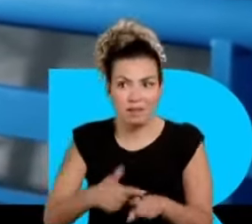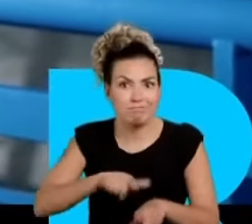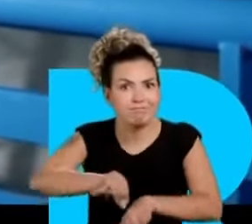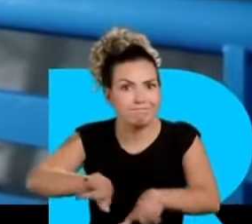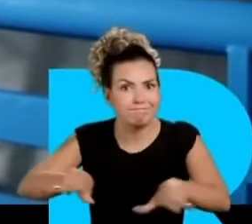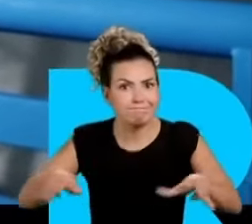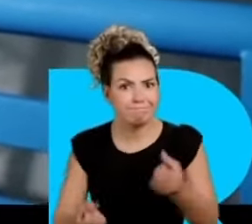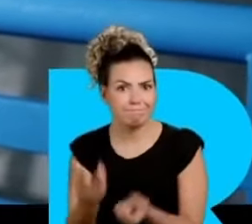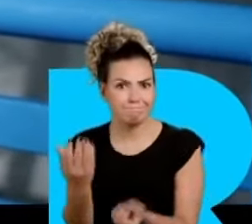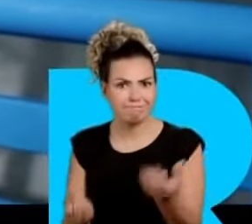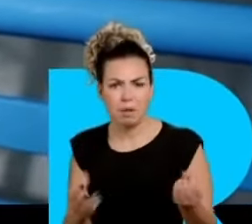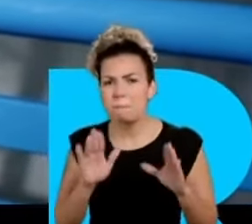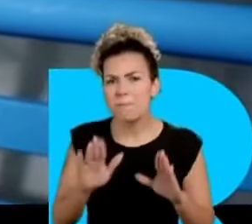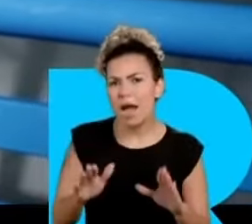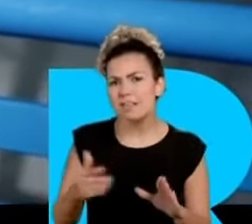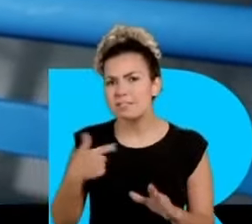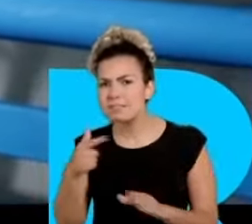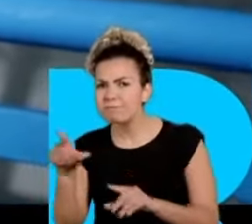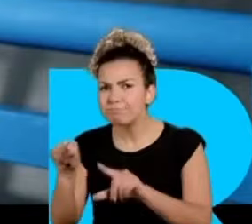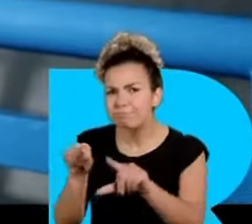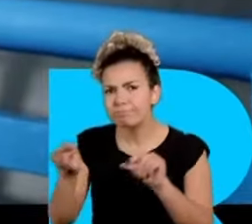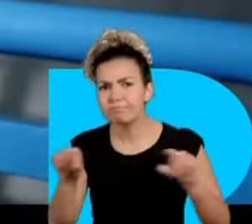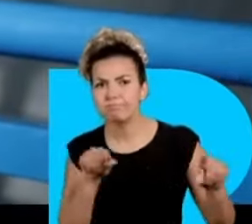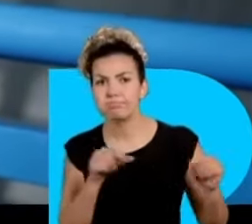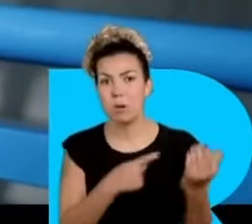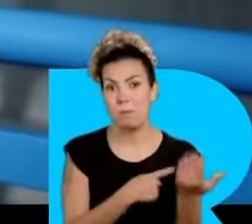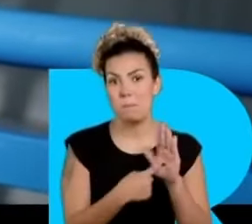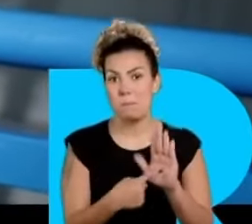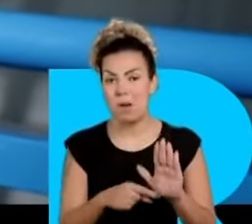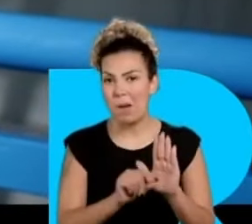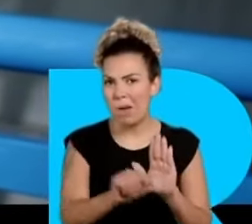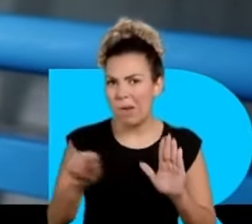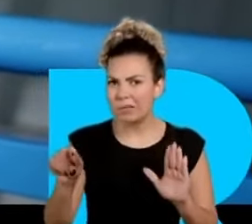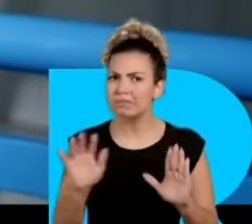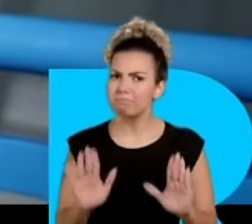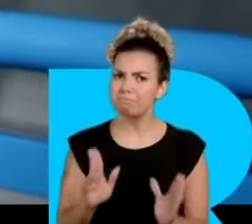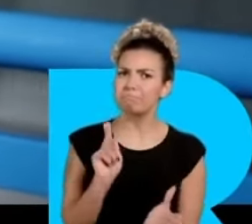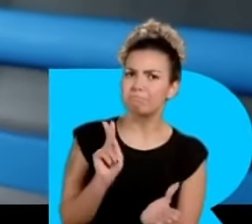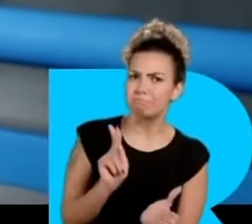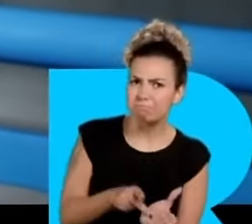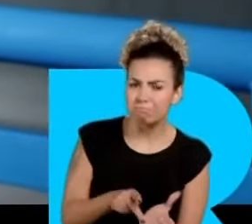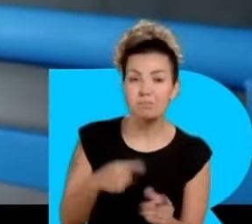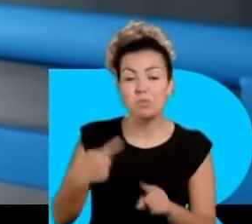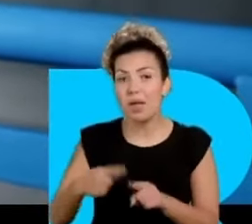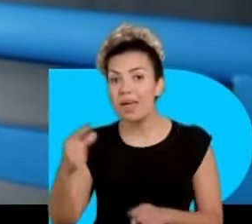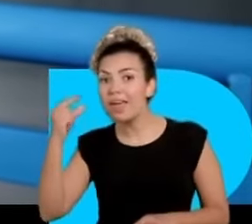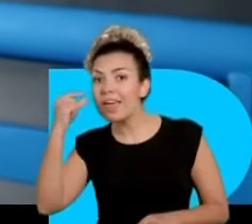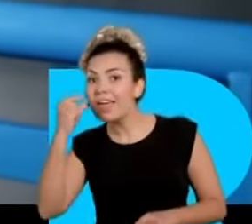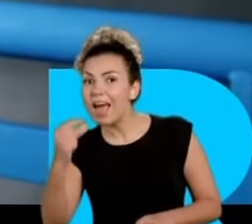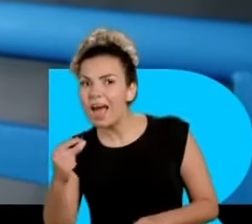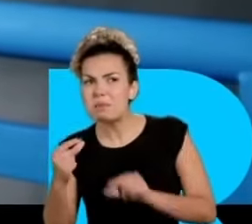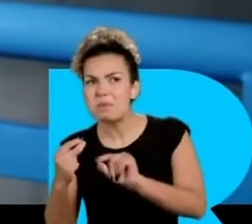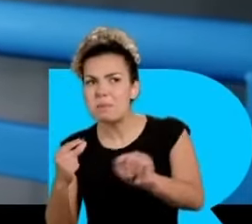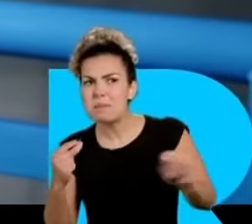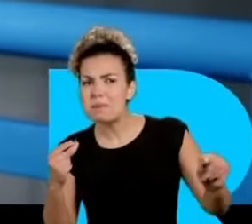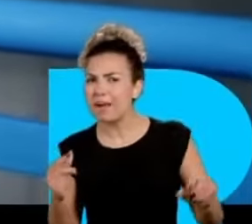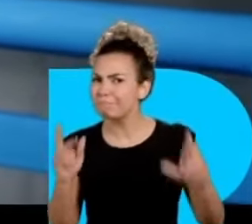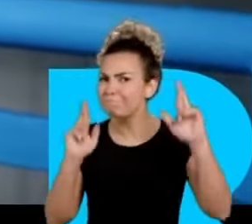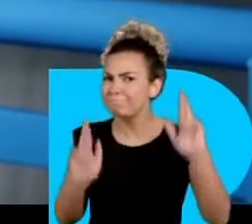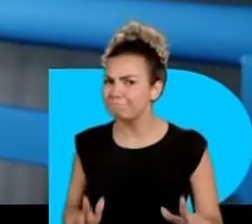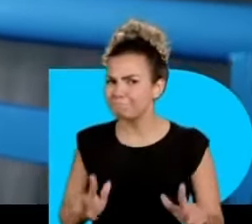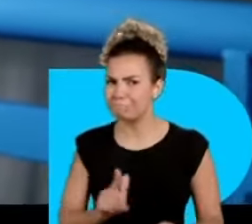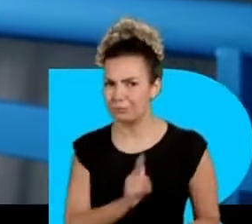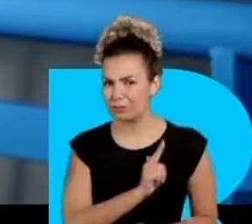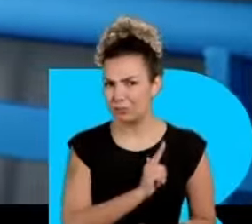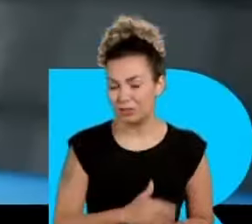cedo. Mas vale a pena dar uma olhada em algumas realizações para mostrar de uma vez por todas a diferença do Ricardo Nunes e